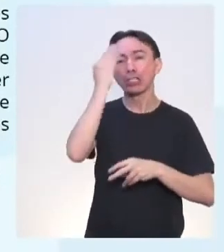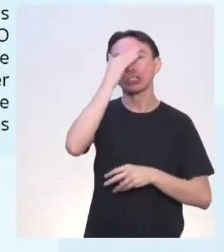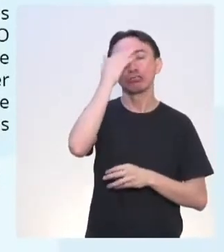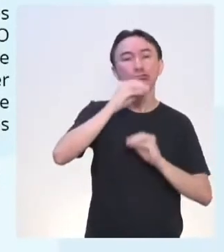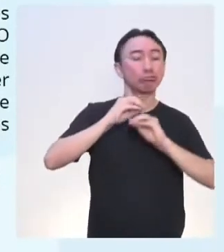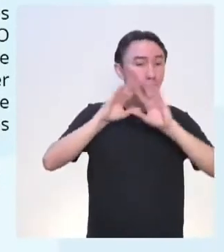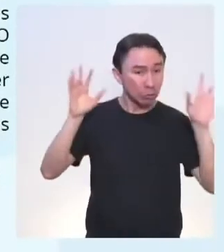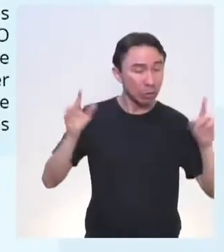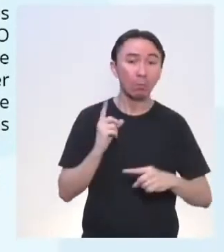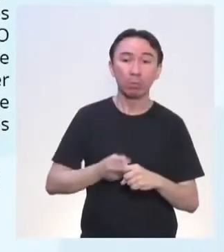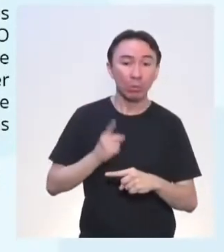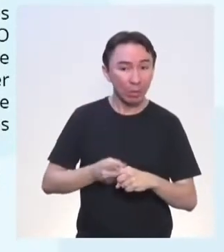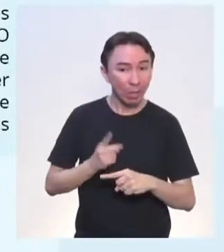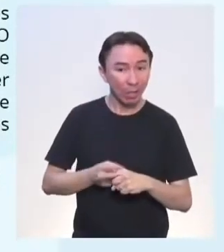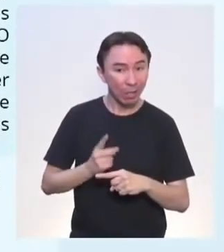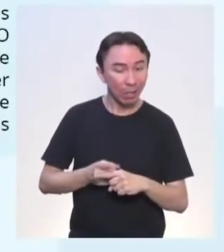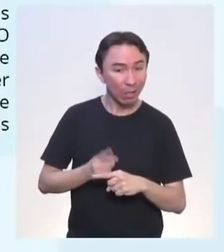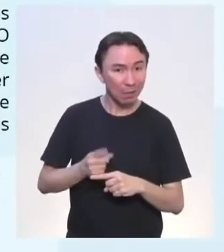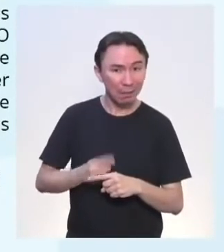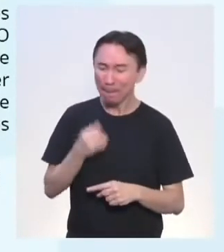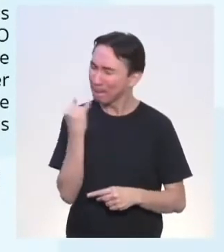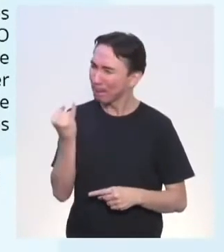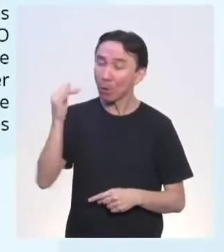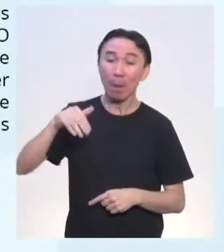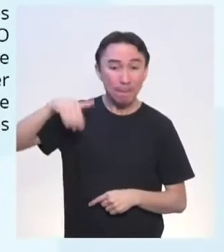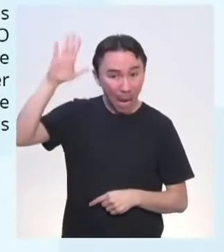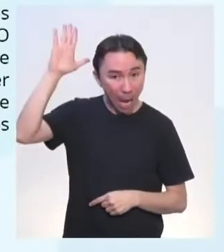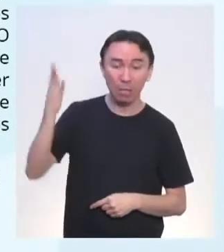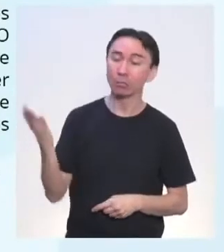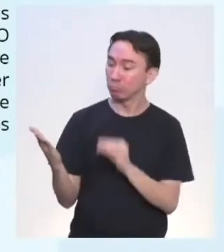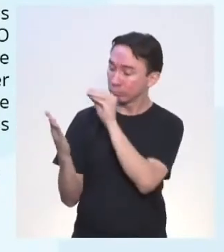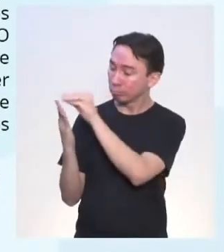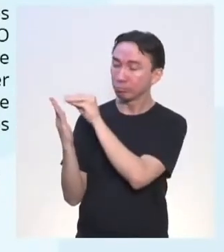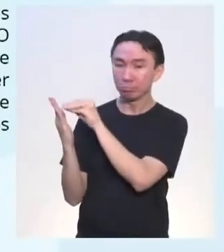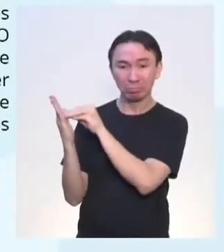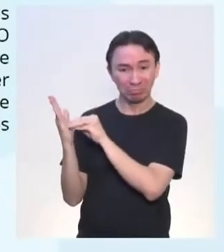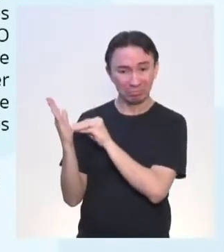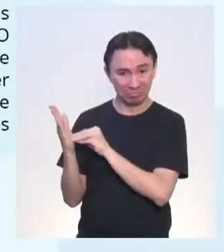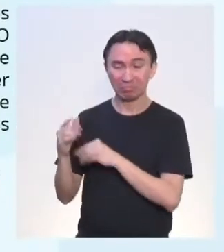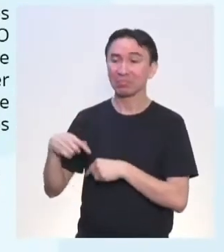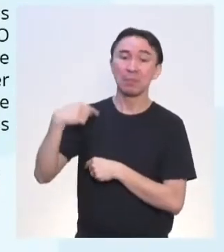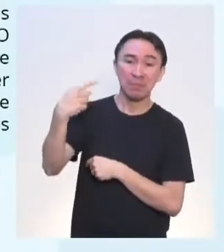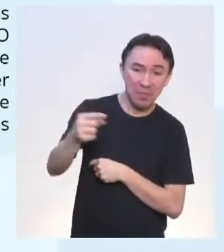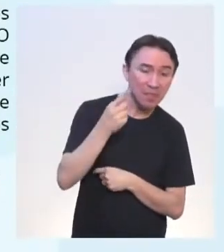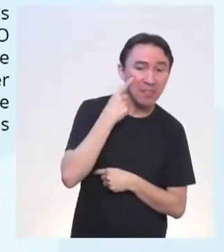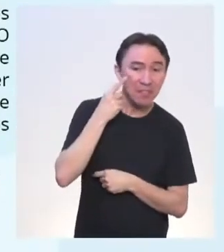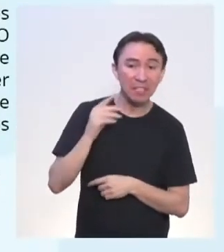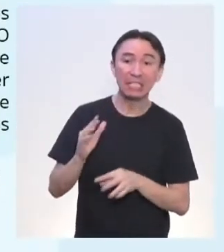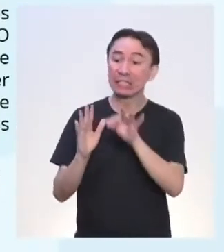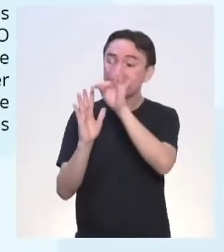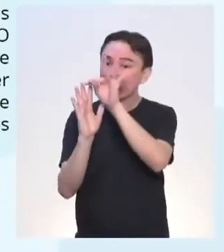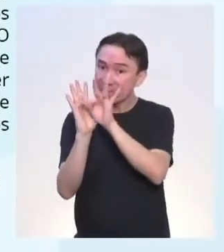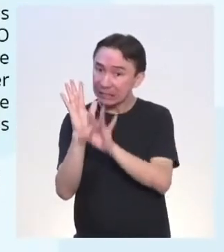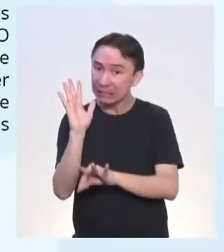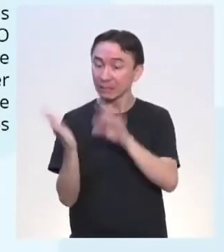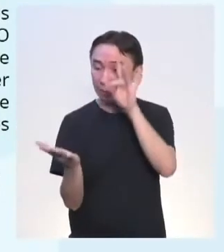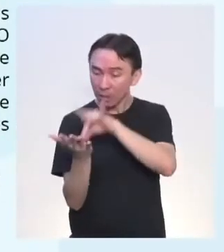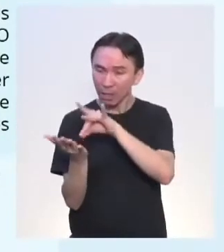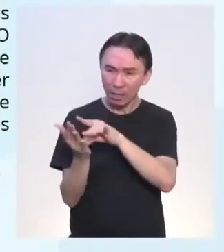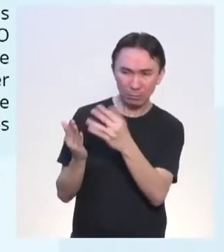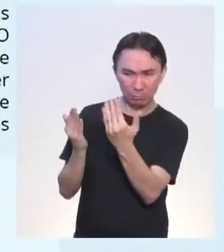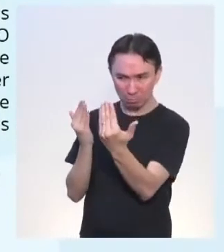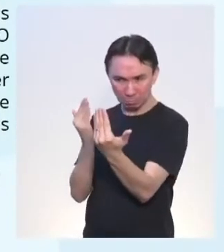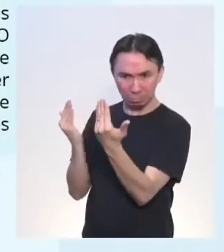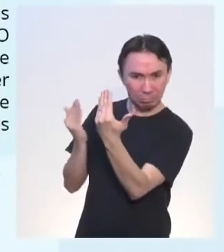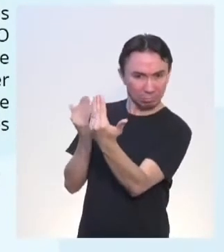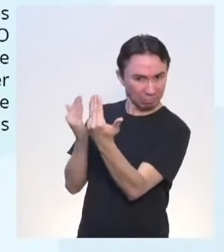as ideias mais importantes estão ali. Aí, depois que ele lê o texto original, ele vai fazer as comparações, vai deduzir por